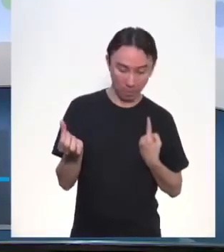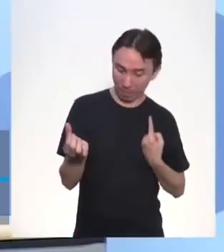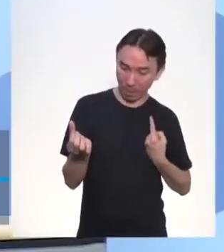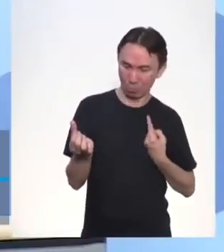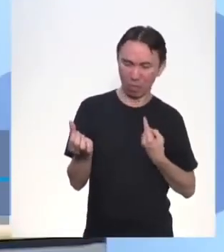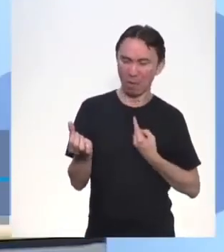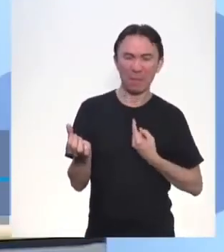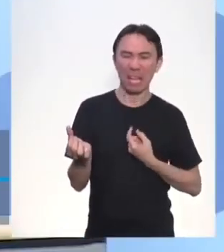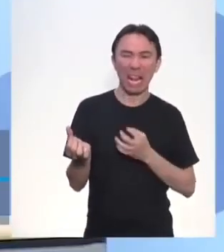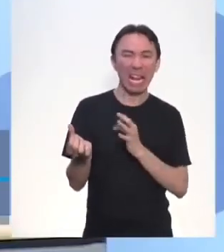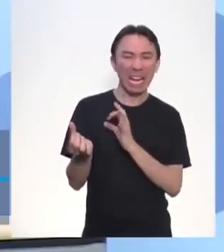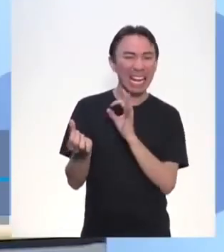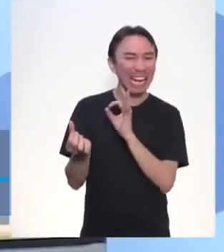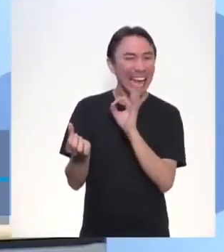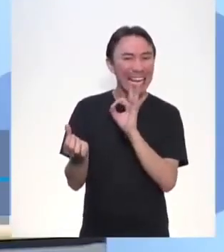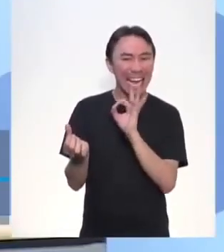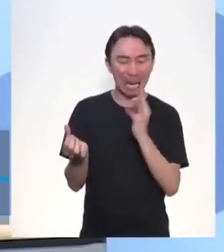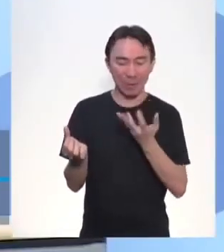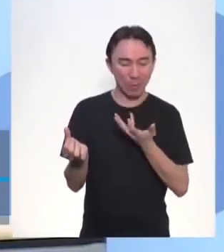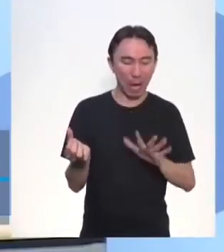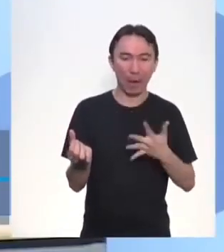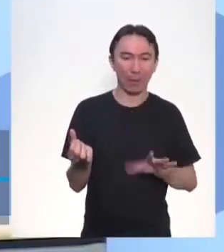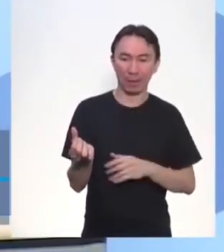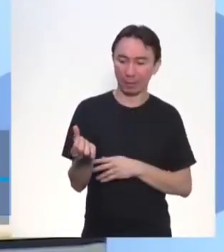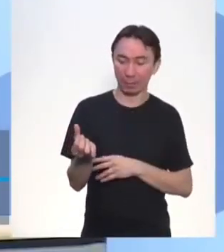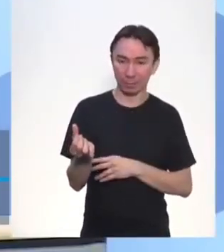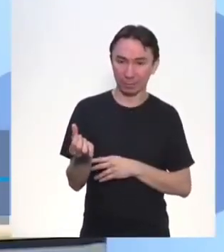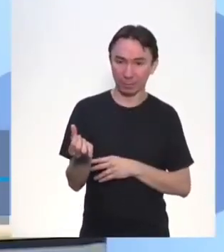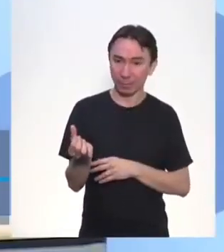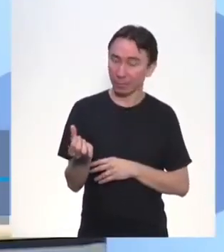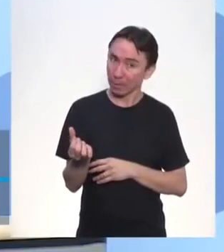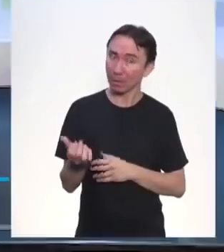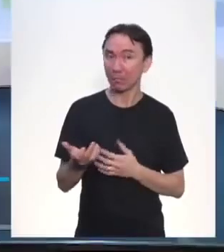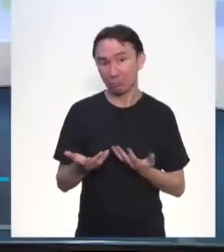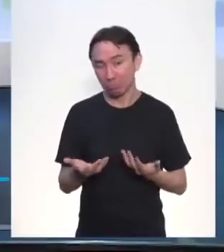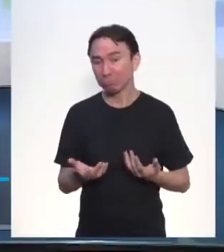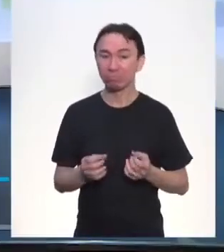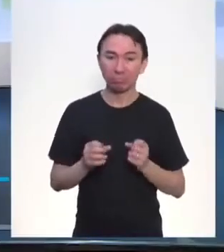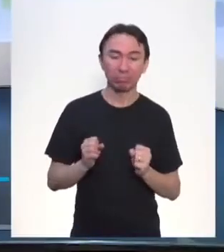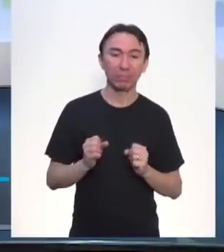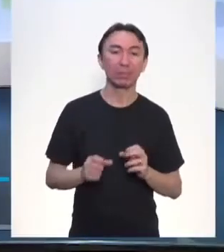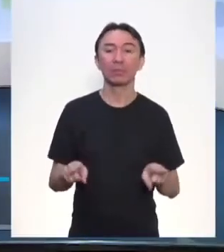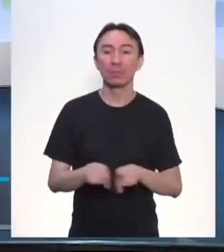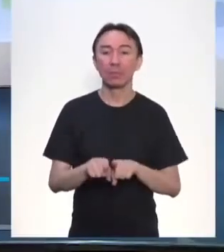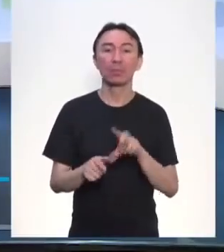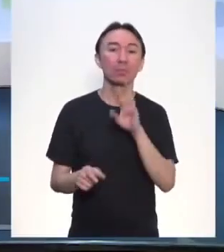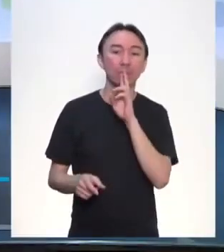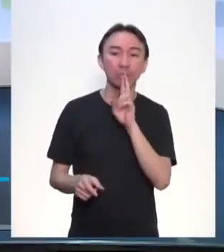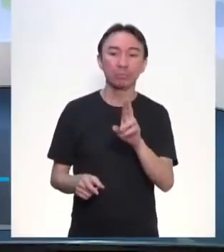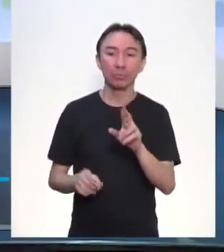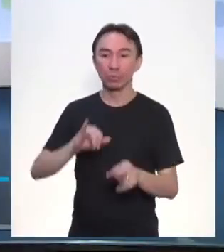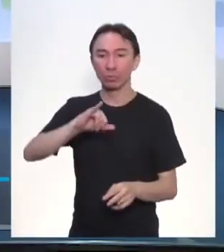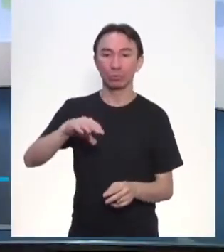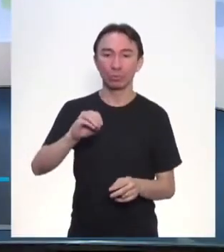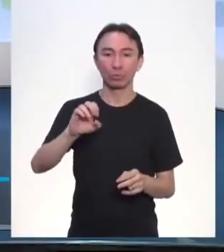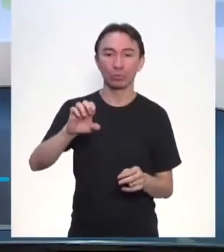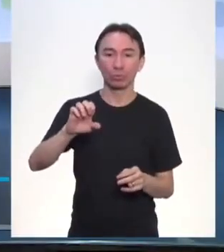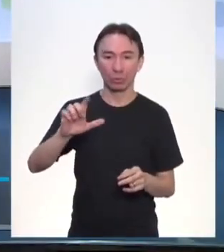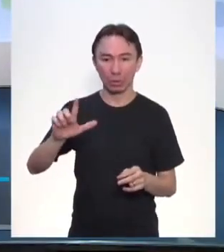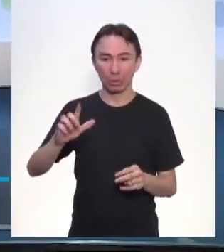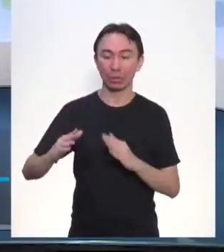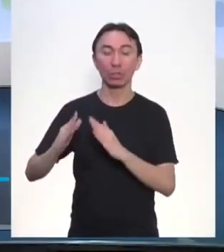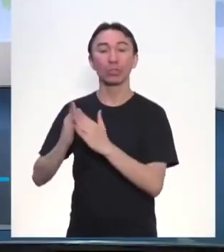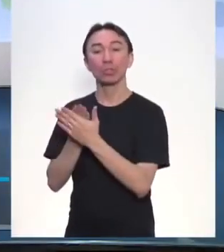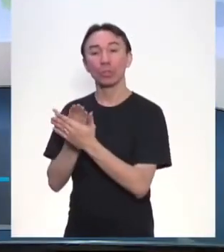selo, nenhuma figurinha. Boa, né? boa. Temos também a resposta do professor Joel, da Escola Estadual